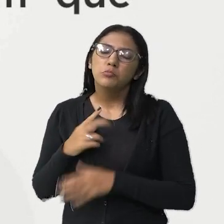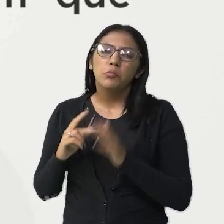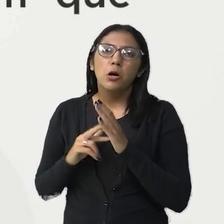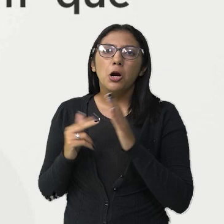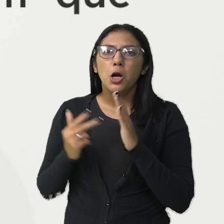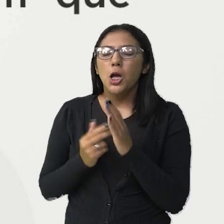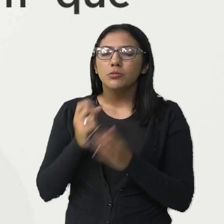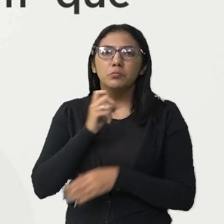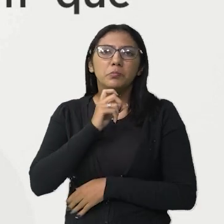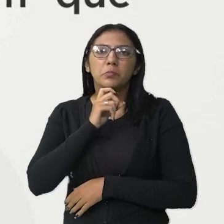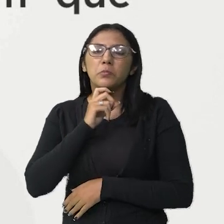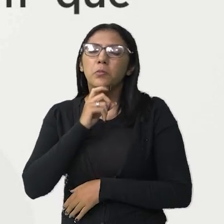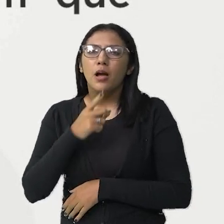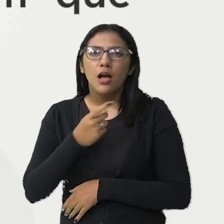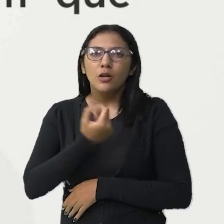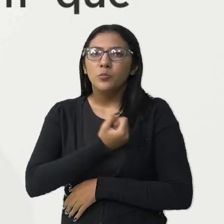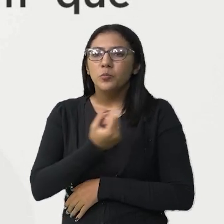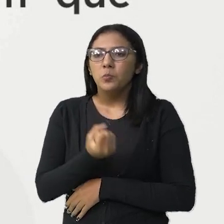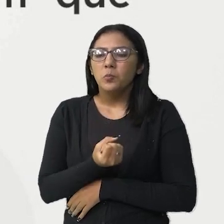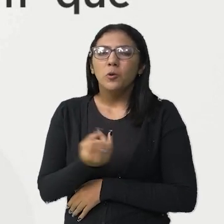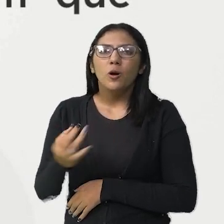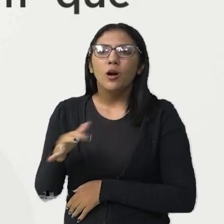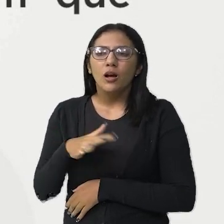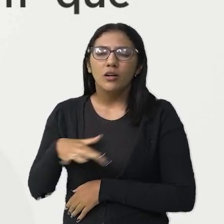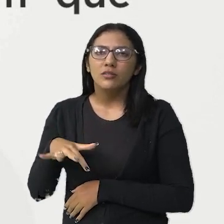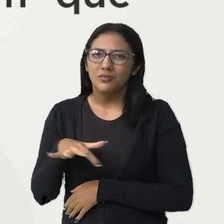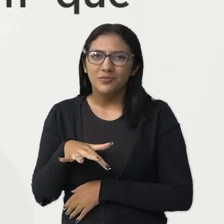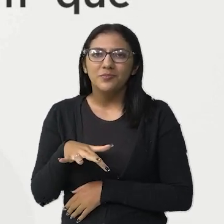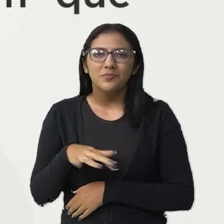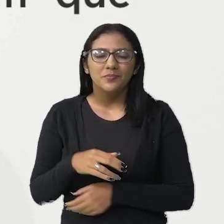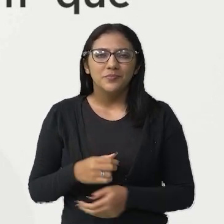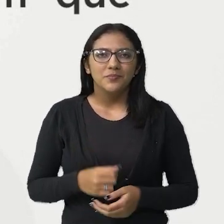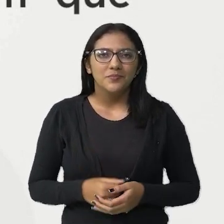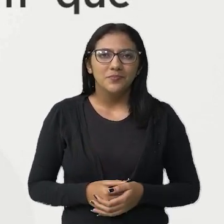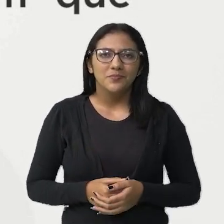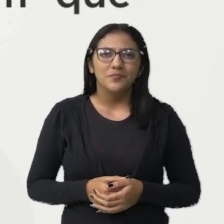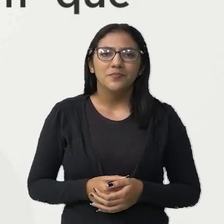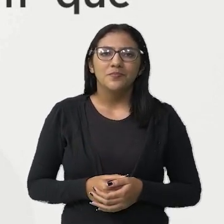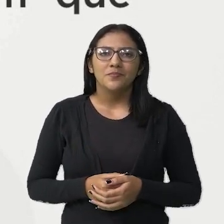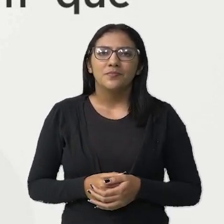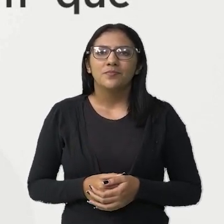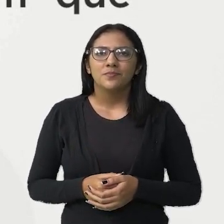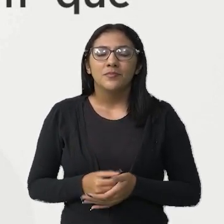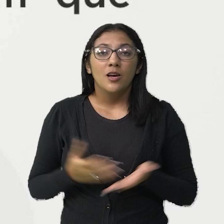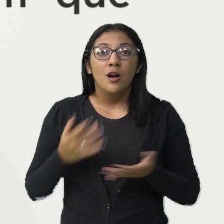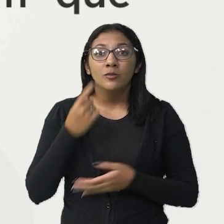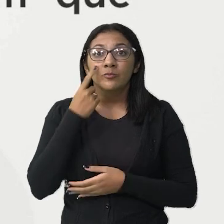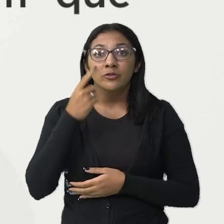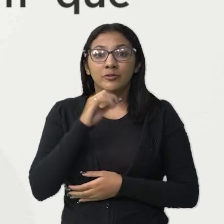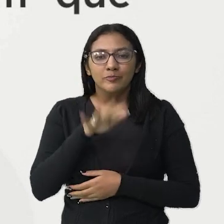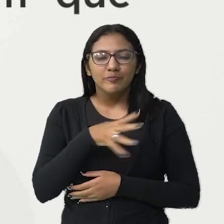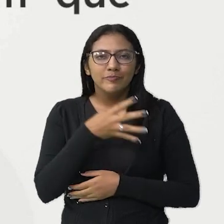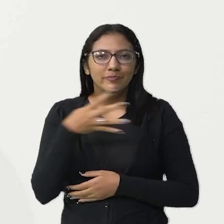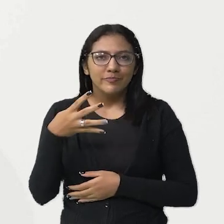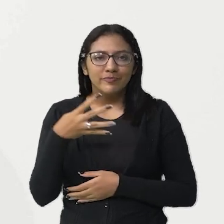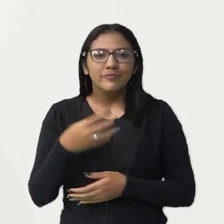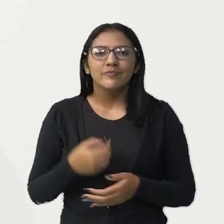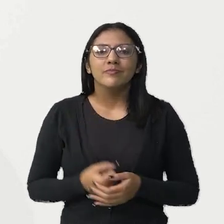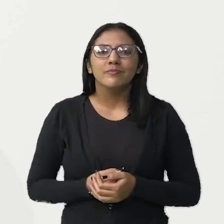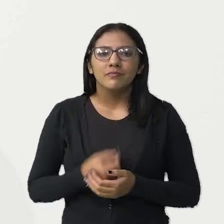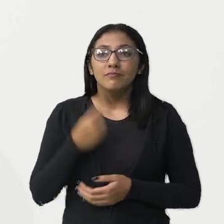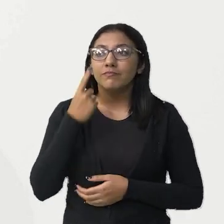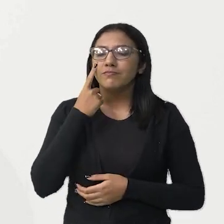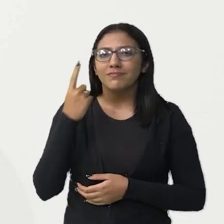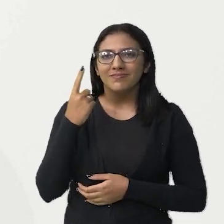escolhemos aqui para simbolizar essa incógnita, né? Vamos então para a nossa tabela, olha só. Montamos